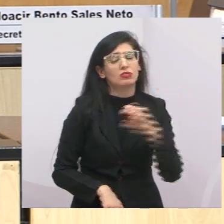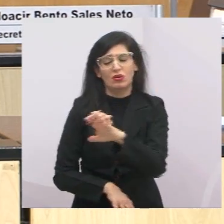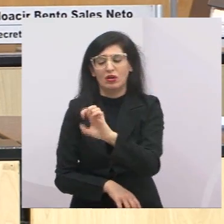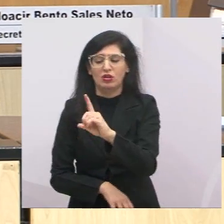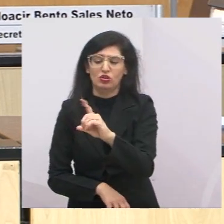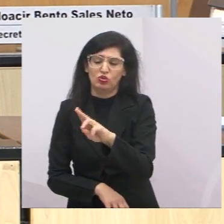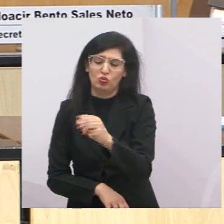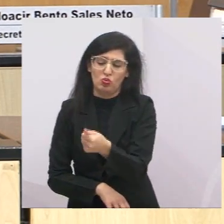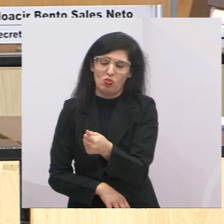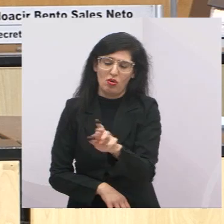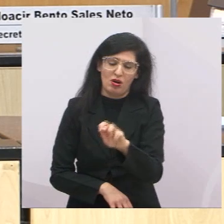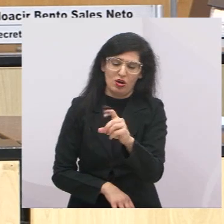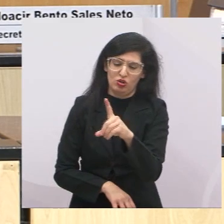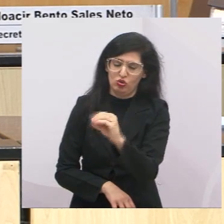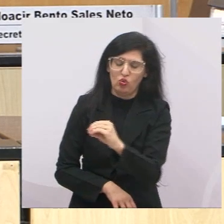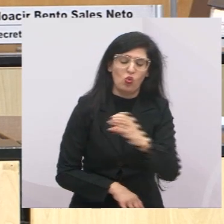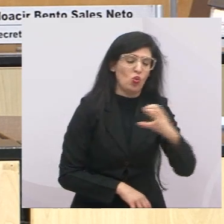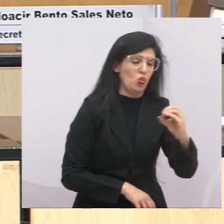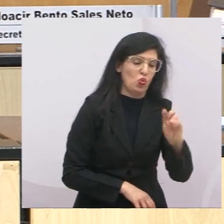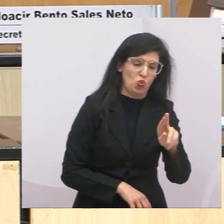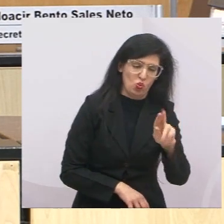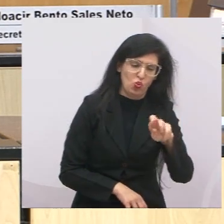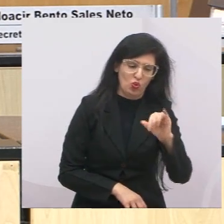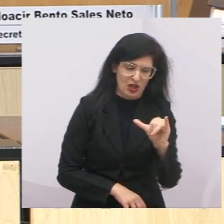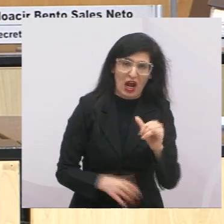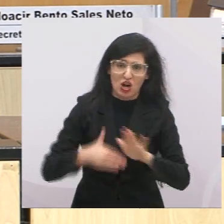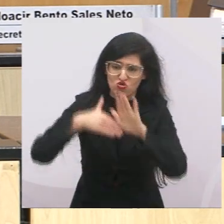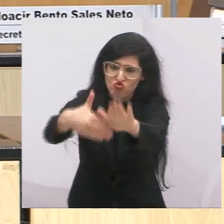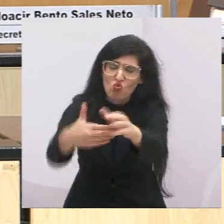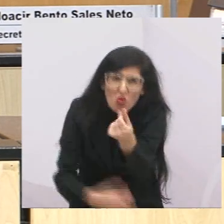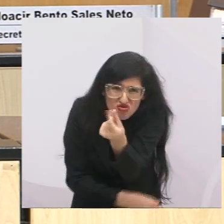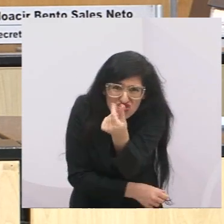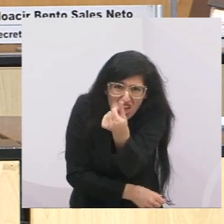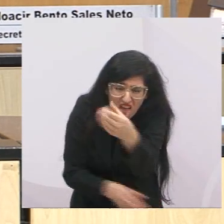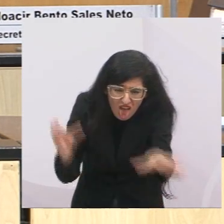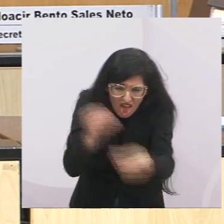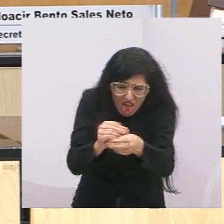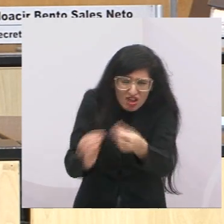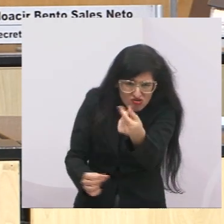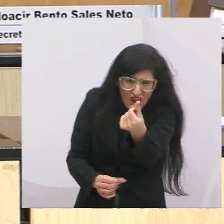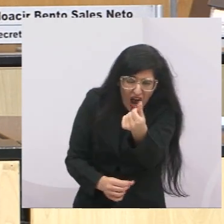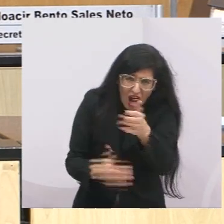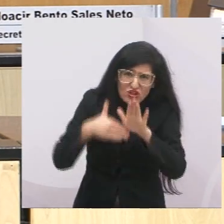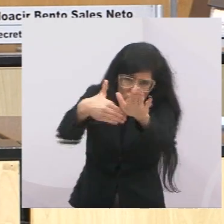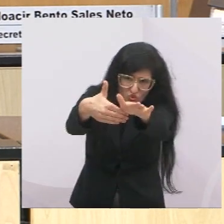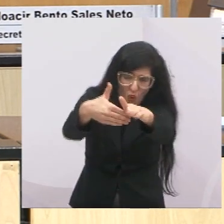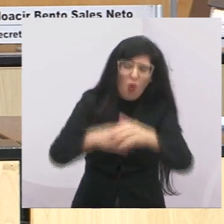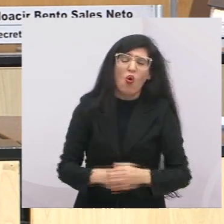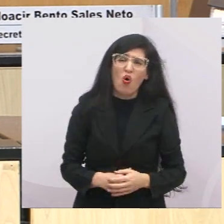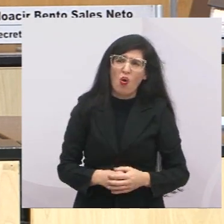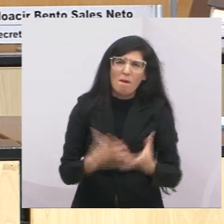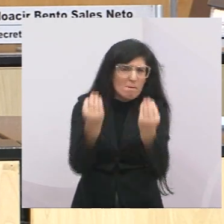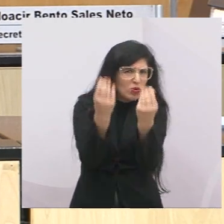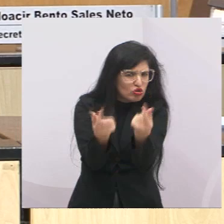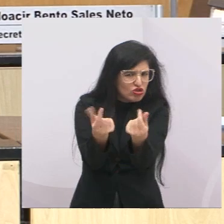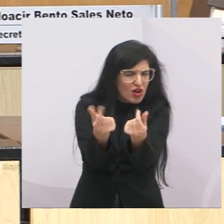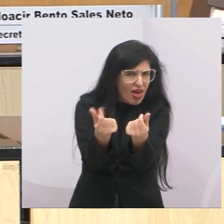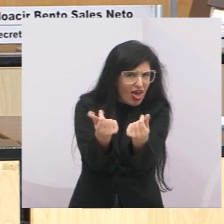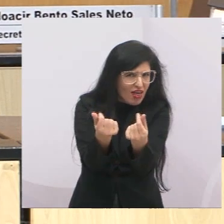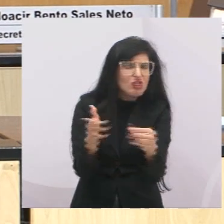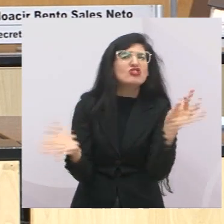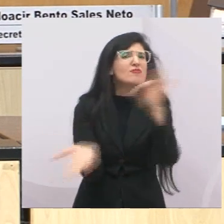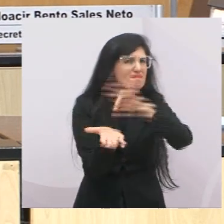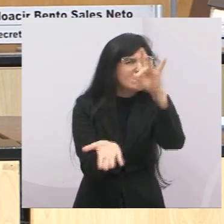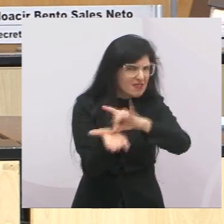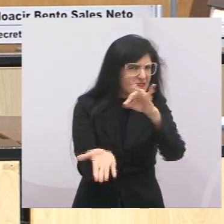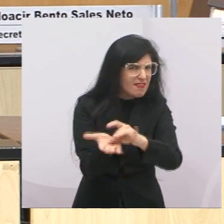ampliar a Unidade Municipal de Saúde da Fátima do Jardim Flórida, situada na Rua Montana? Houve essa destinação de